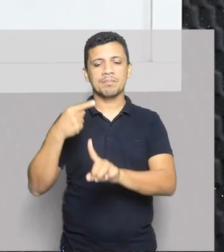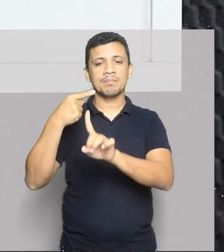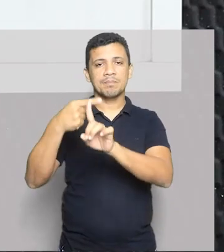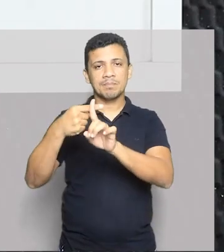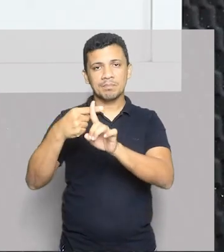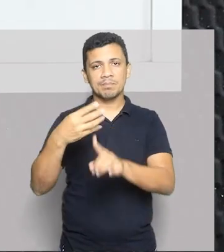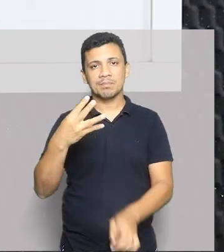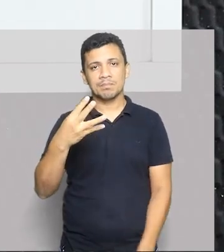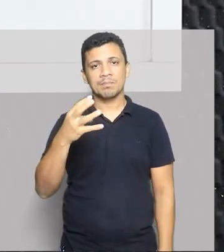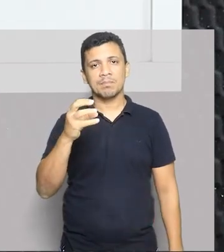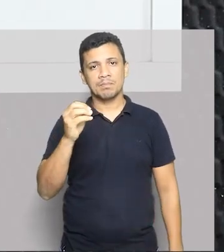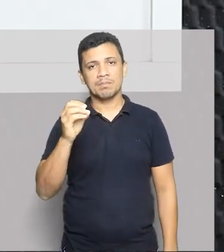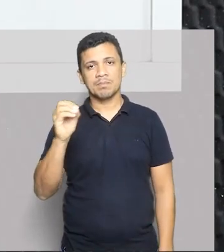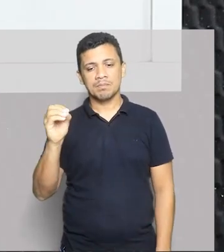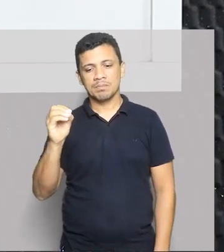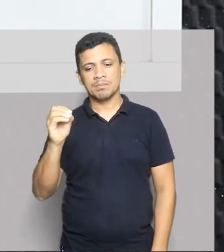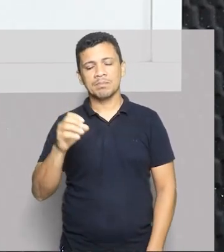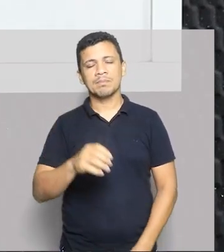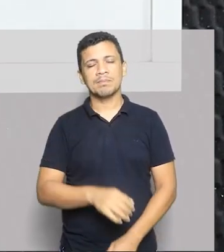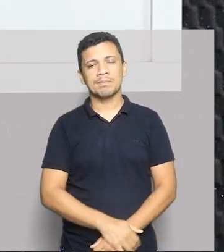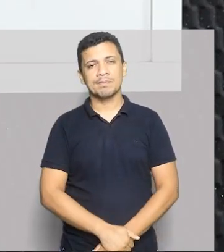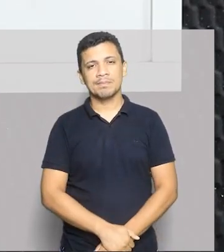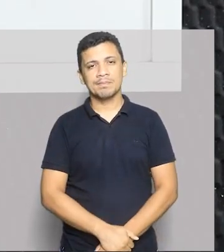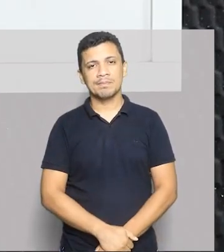mais o 400,